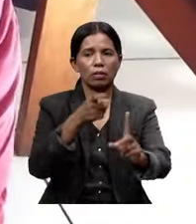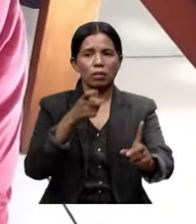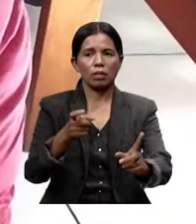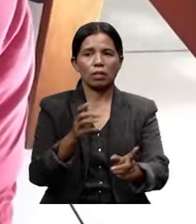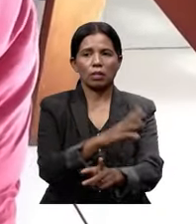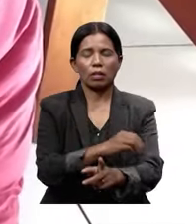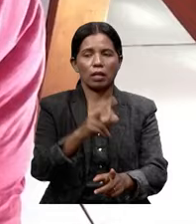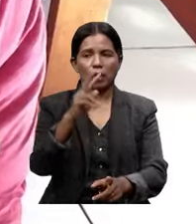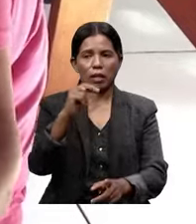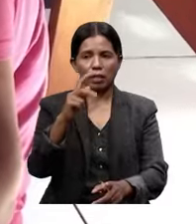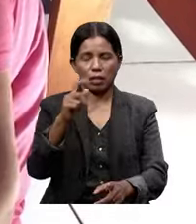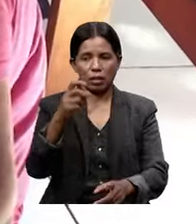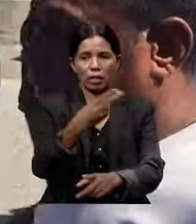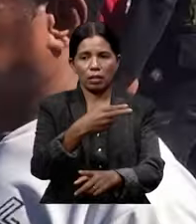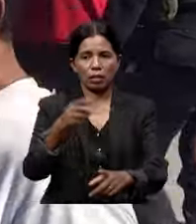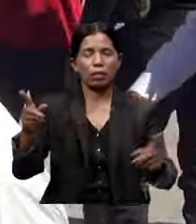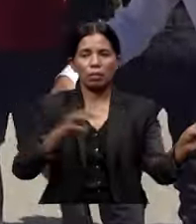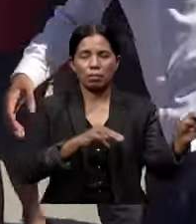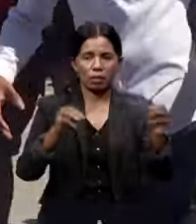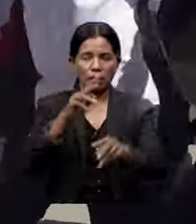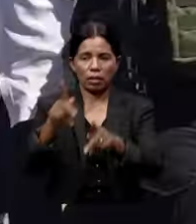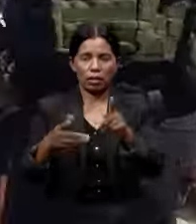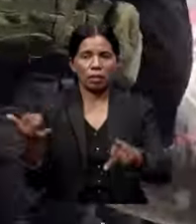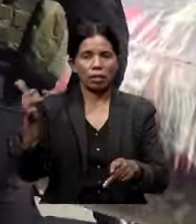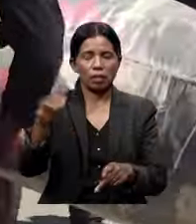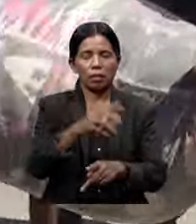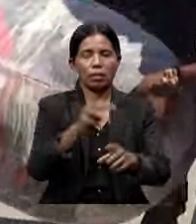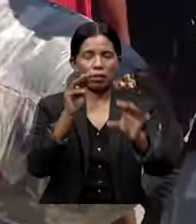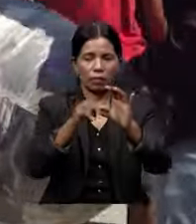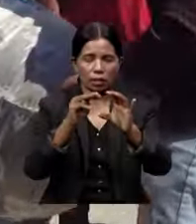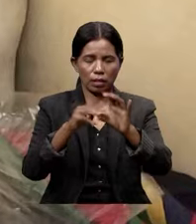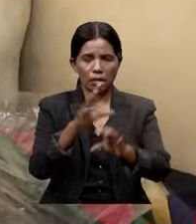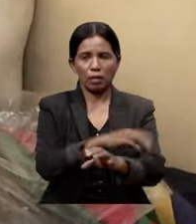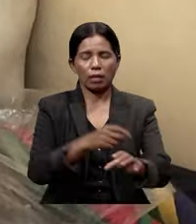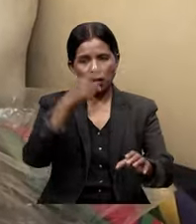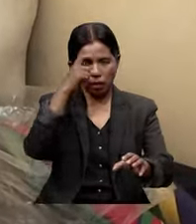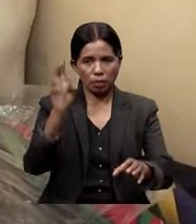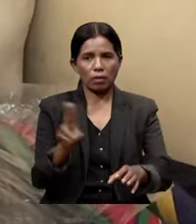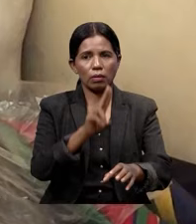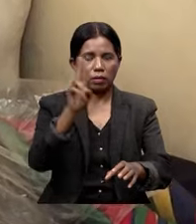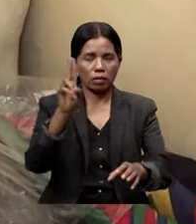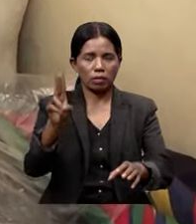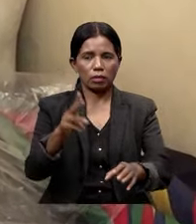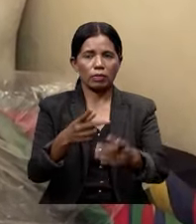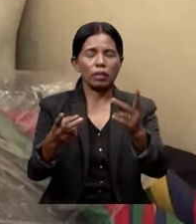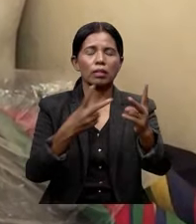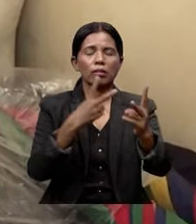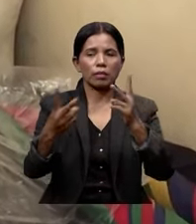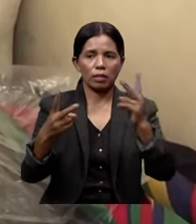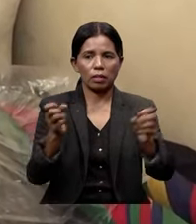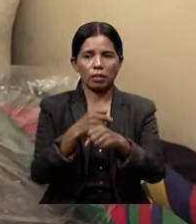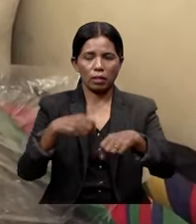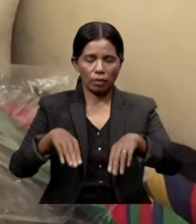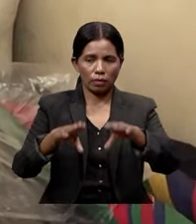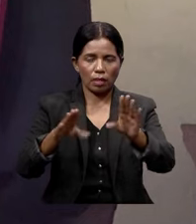Rote NTT Indonésia para ir a muda negociante Sira e ao mercado terminal. Tamba utiliza visto turista Rodi